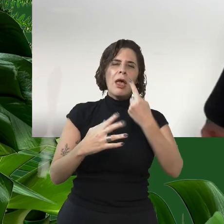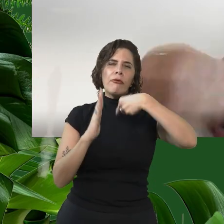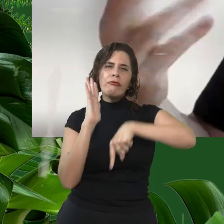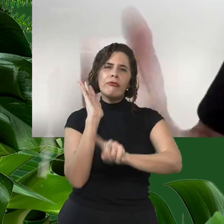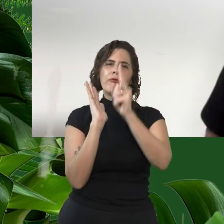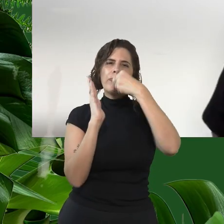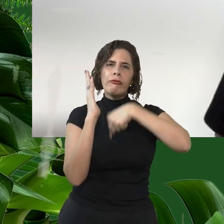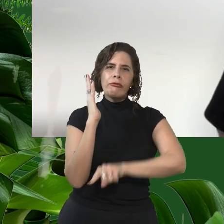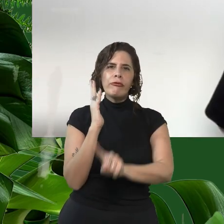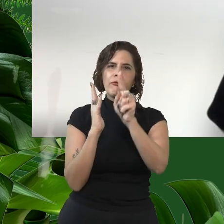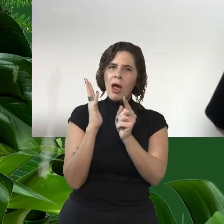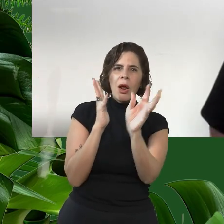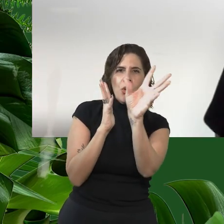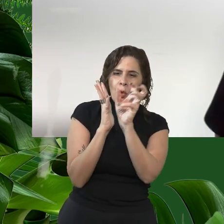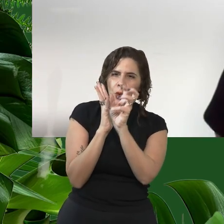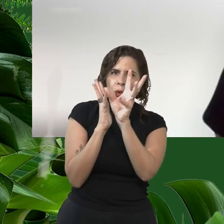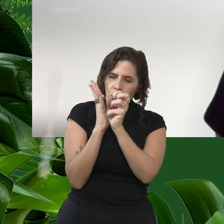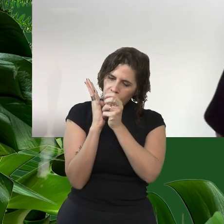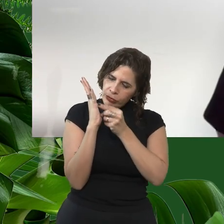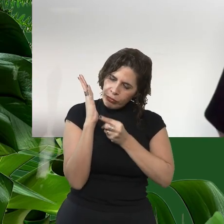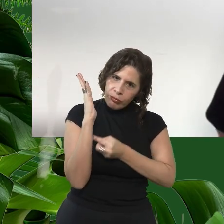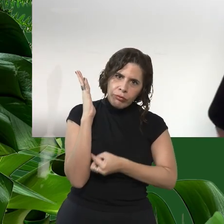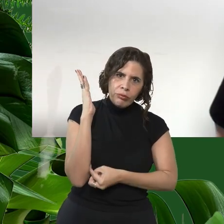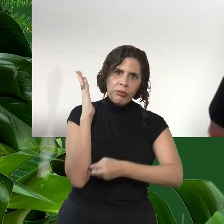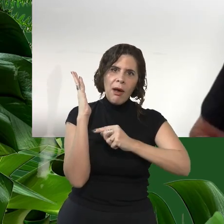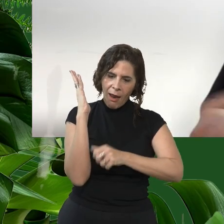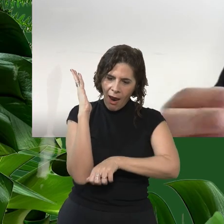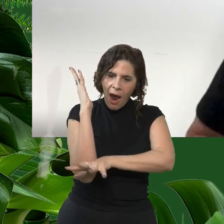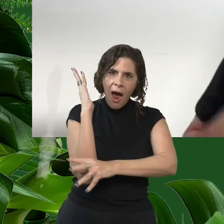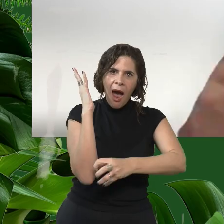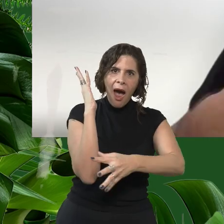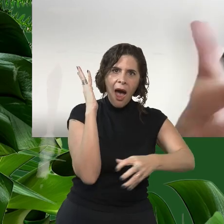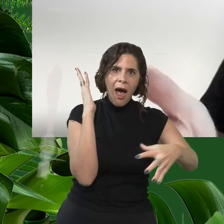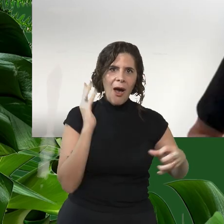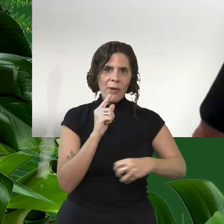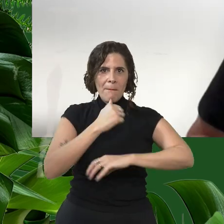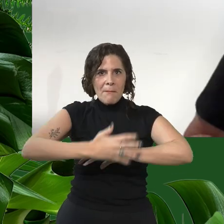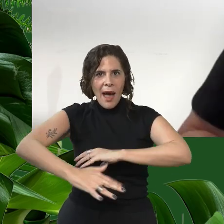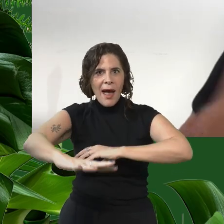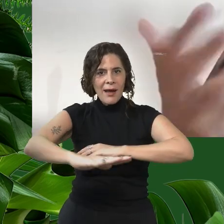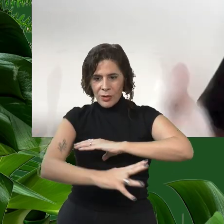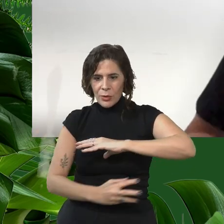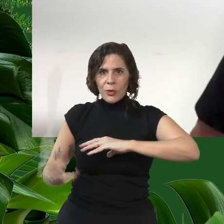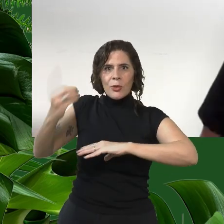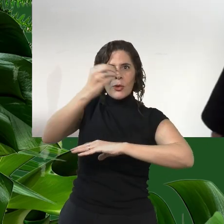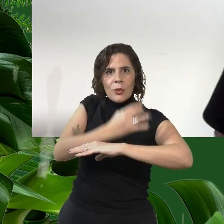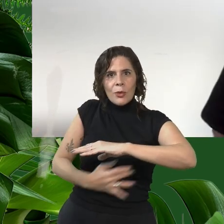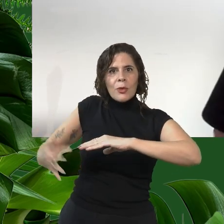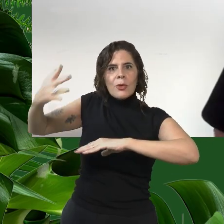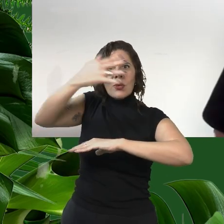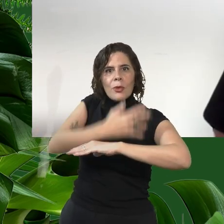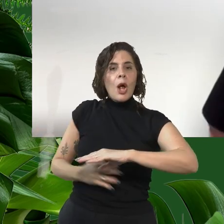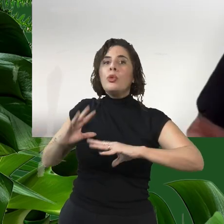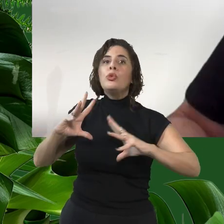raízes, nas algas marinhas e tudo mais, como também na regulação do clima. Esses